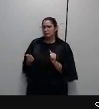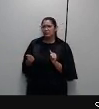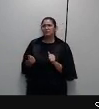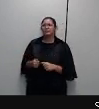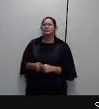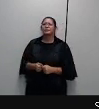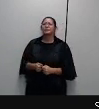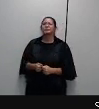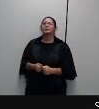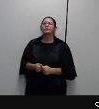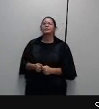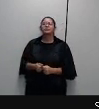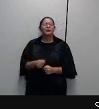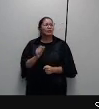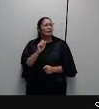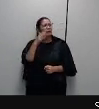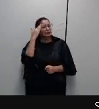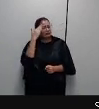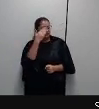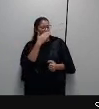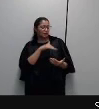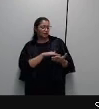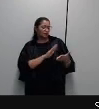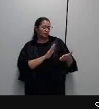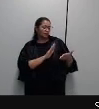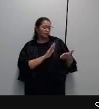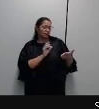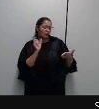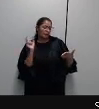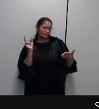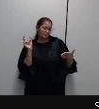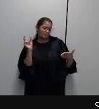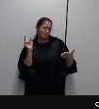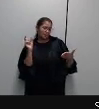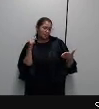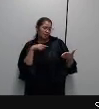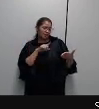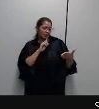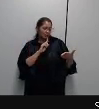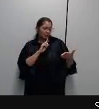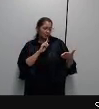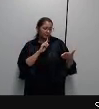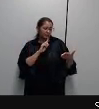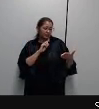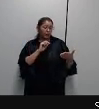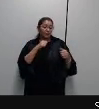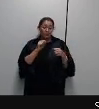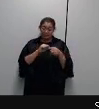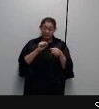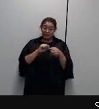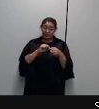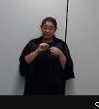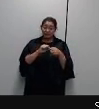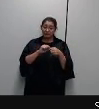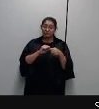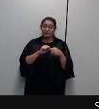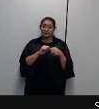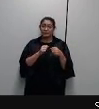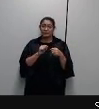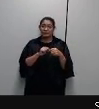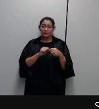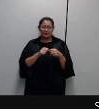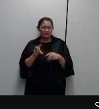eu acredito que ali talvez constata-se que para se fazer na verificação